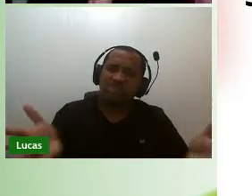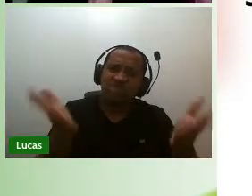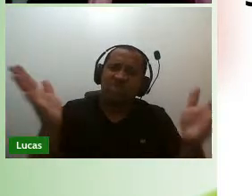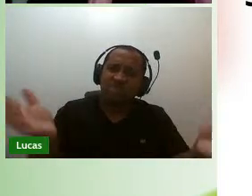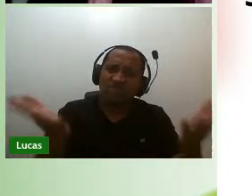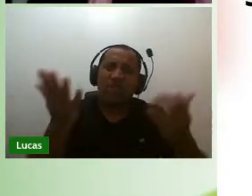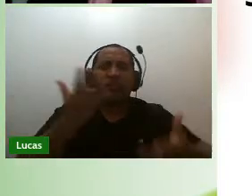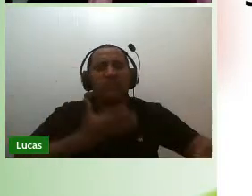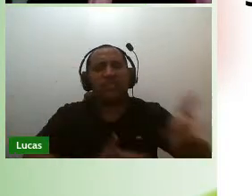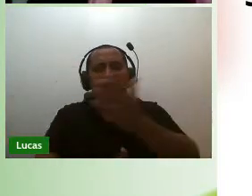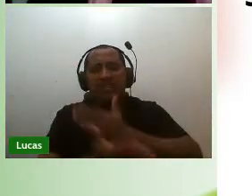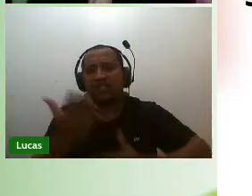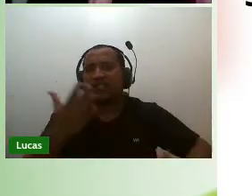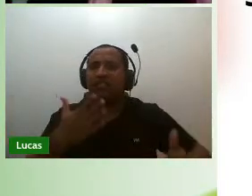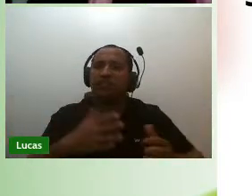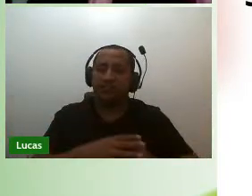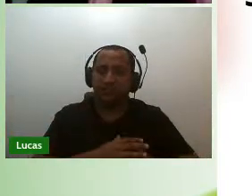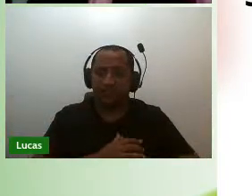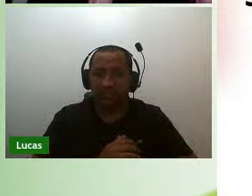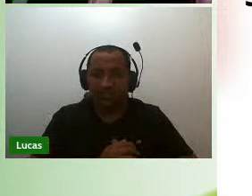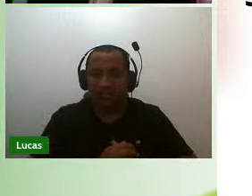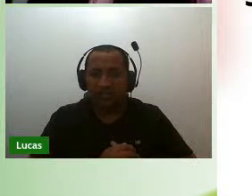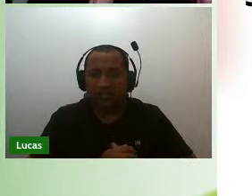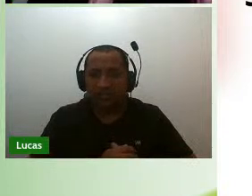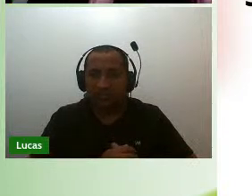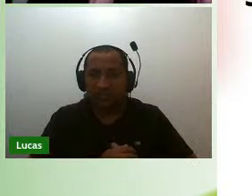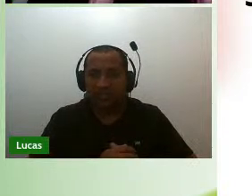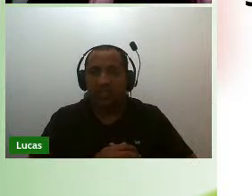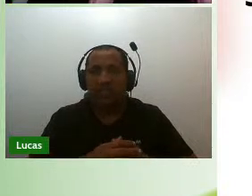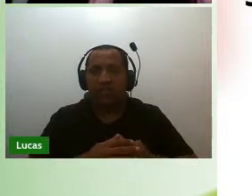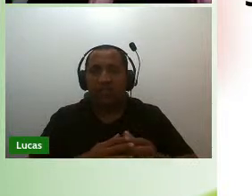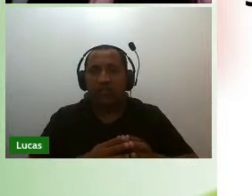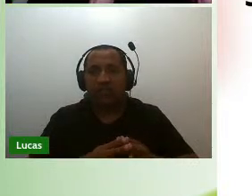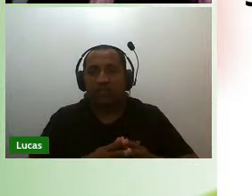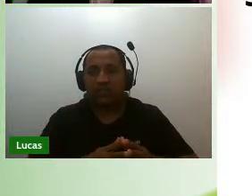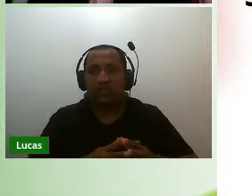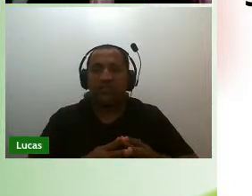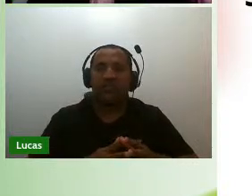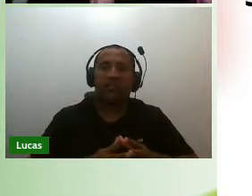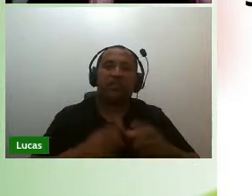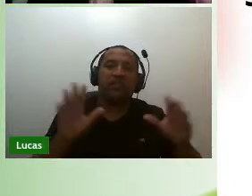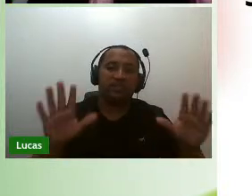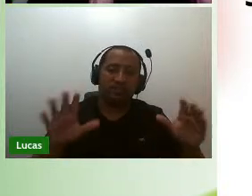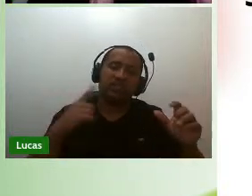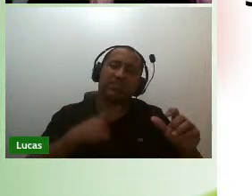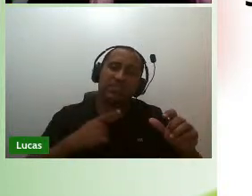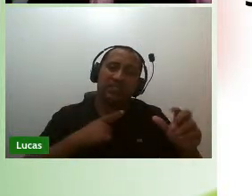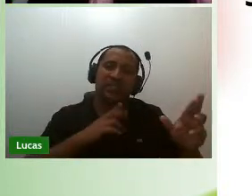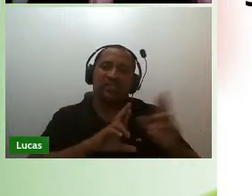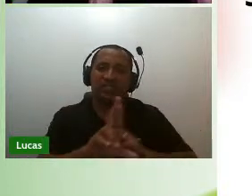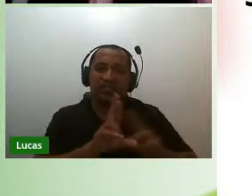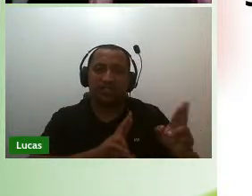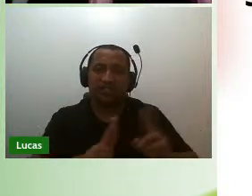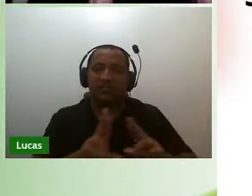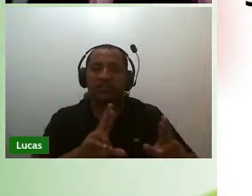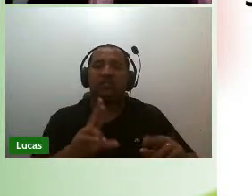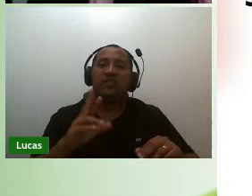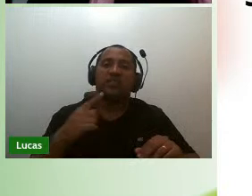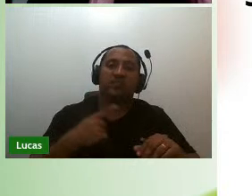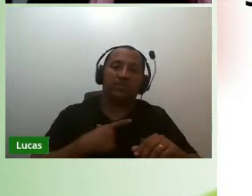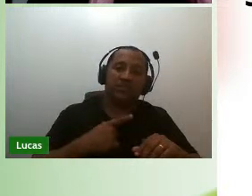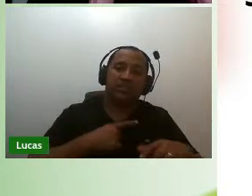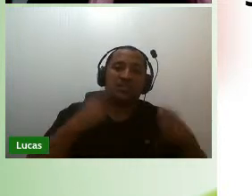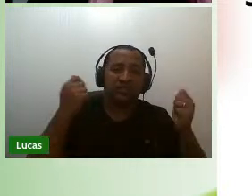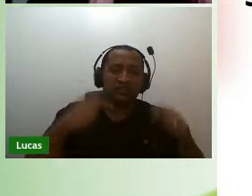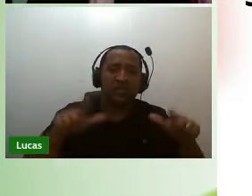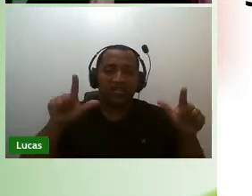de conflitos. É, a gente sabe que, na vida moderna, as relações interpessoais, ainda mais numa